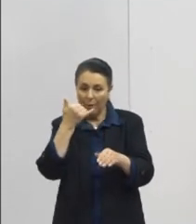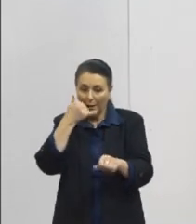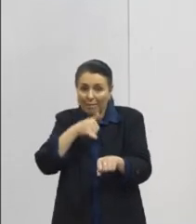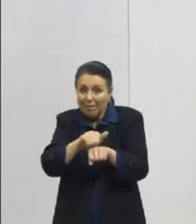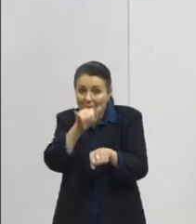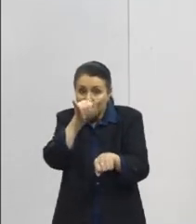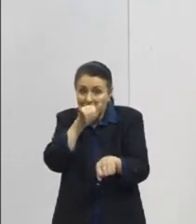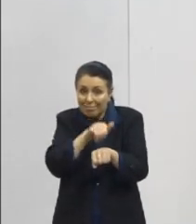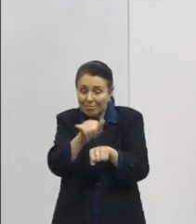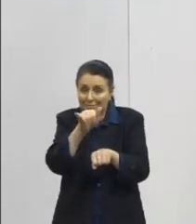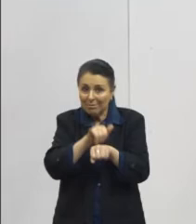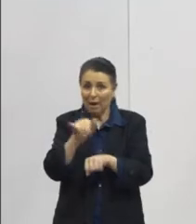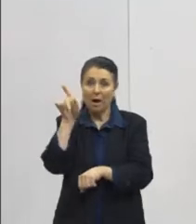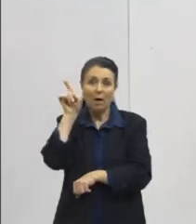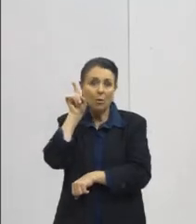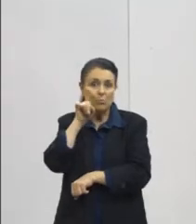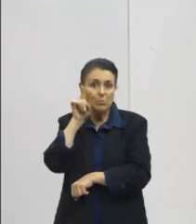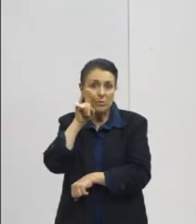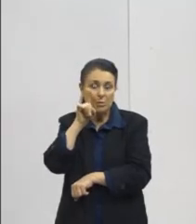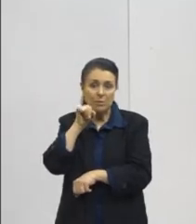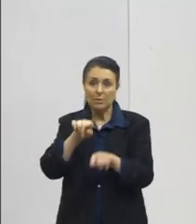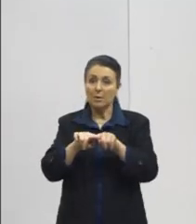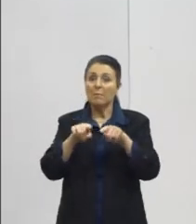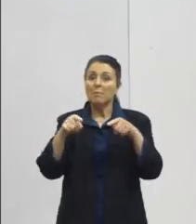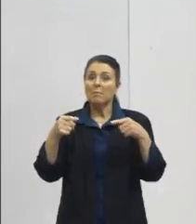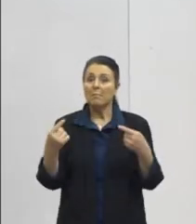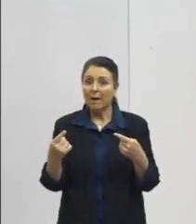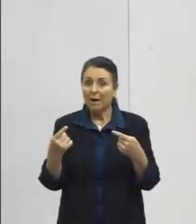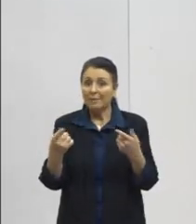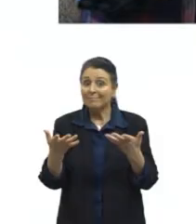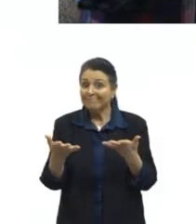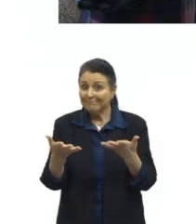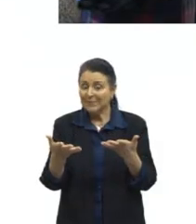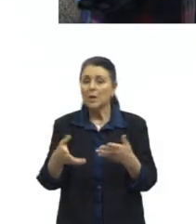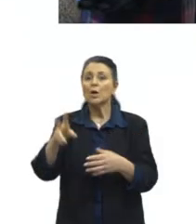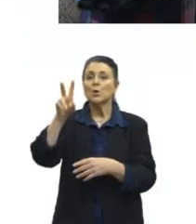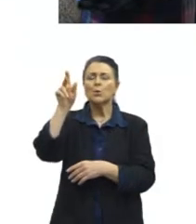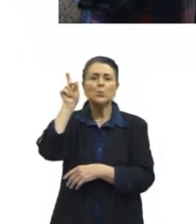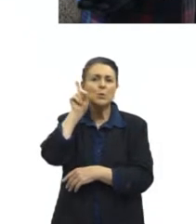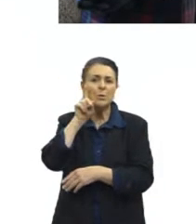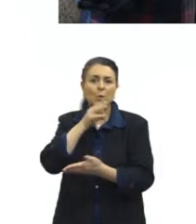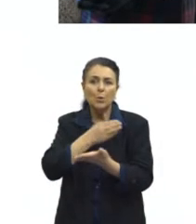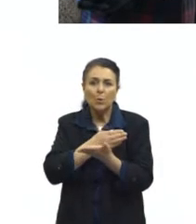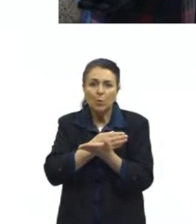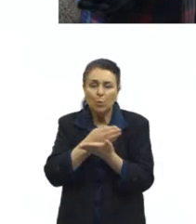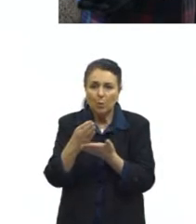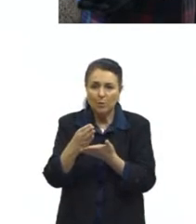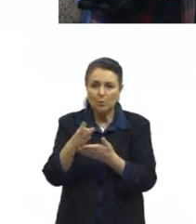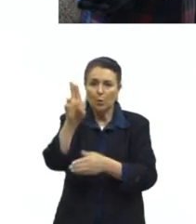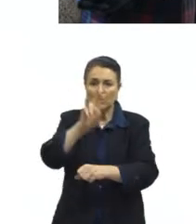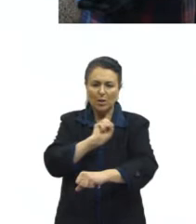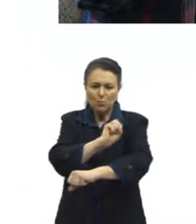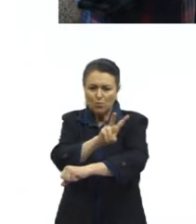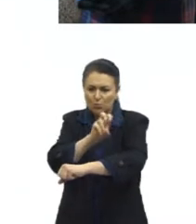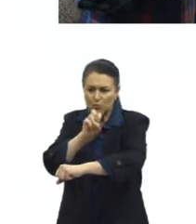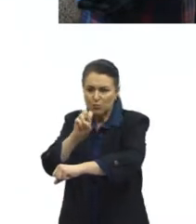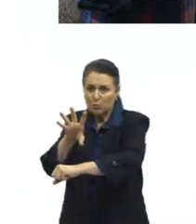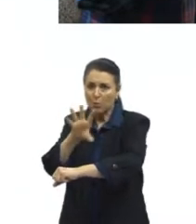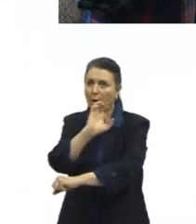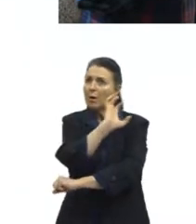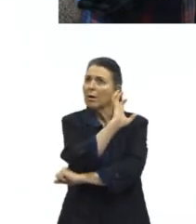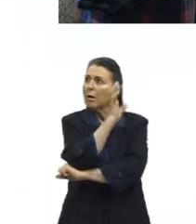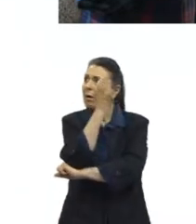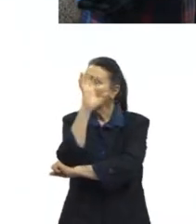norte-americanos e fazer essas armadilhas né e os Estados Unidos então começou a jogar esses herbicidas para destruir